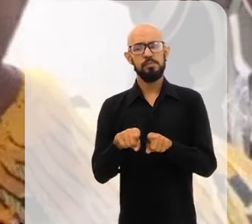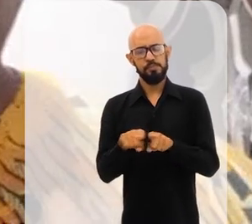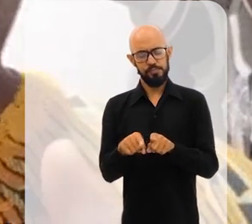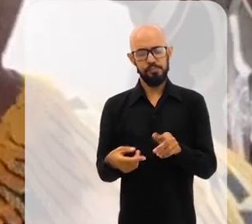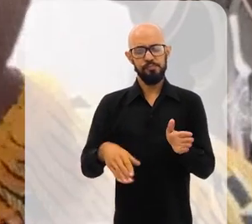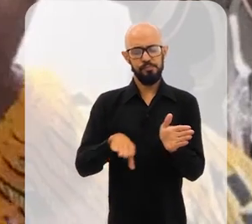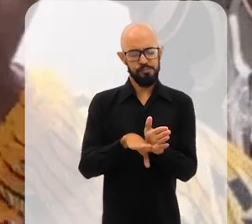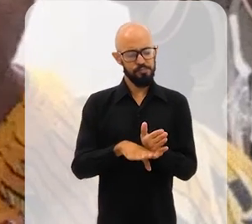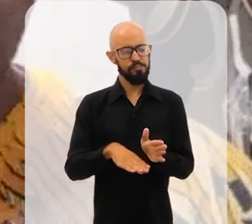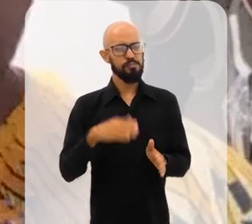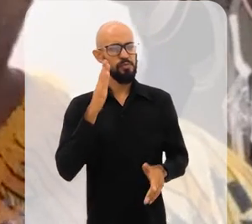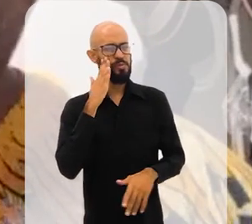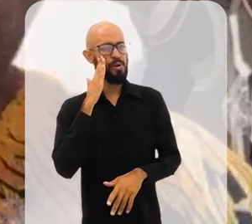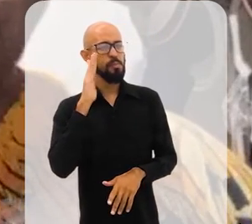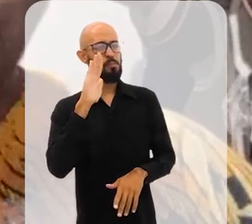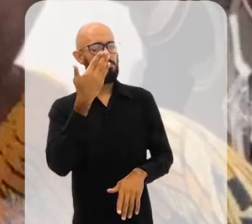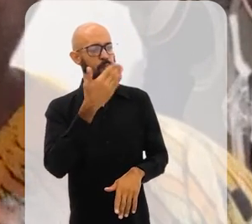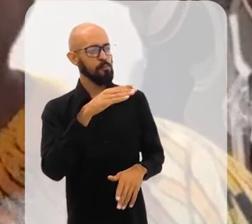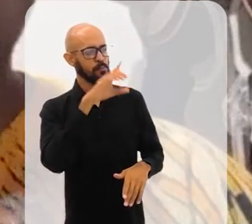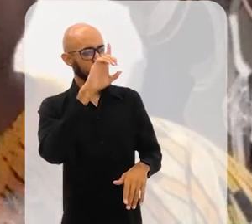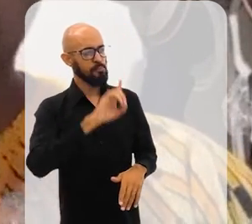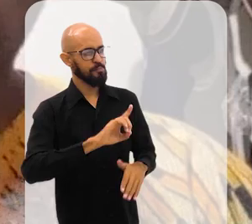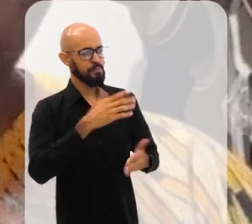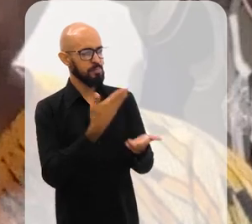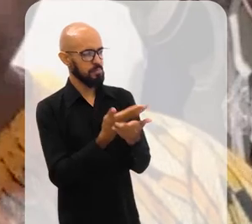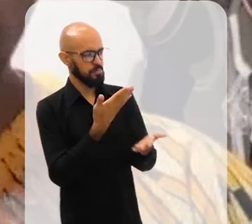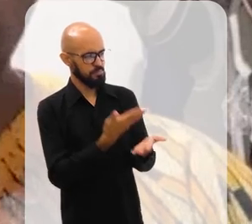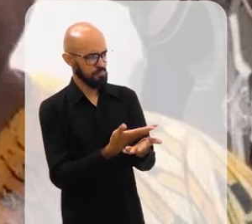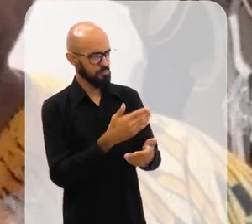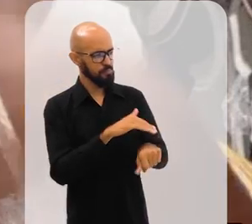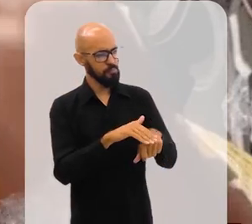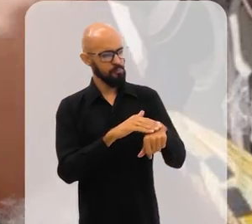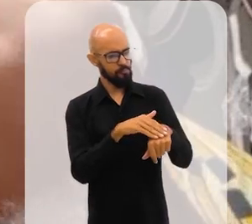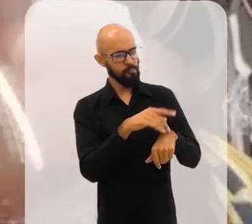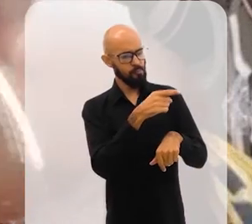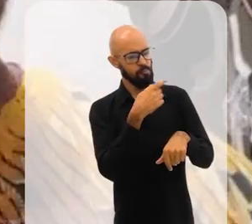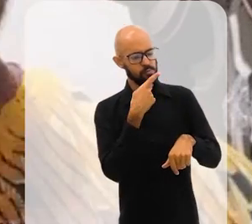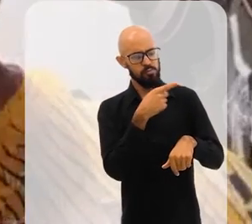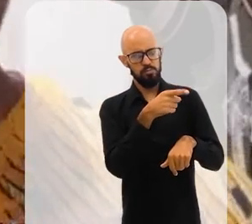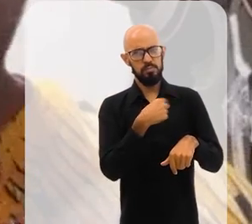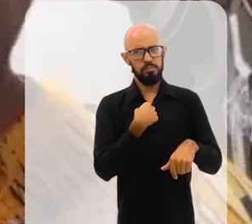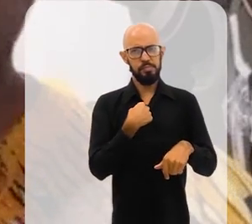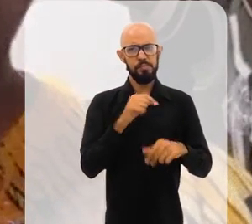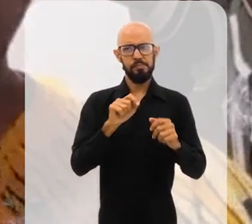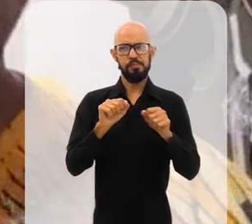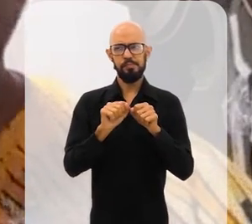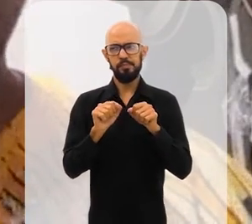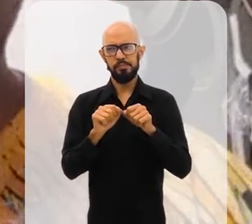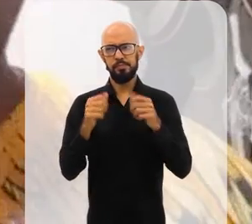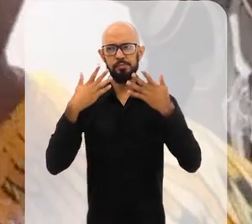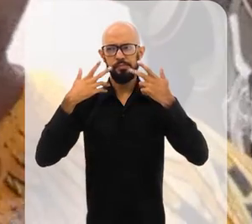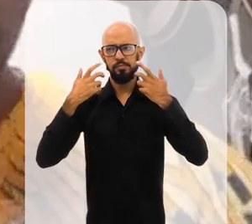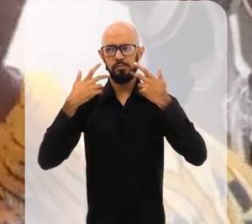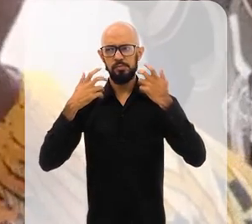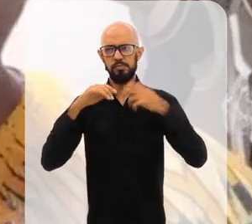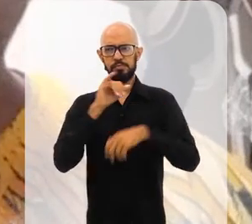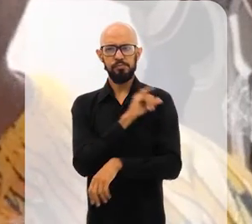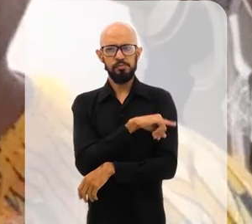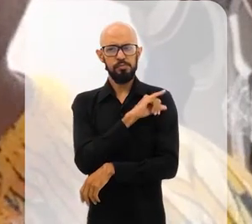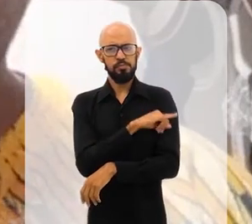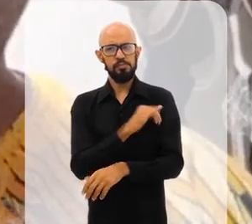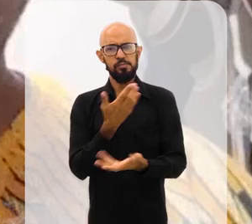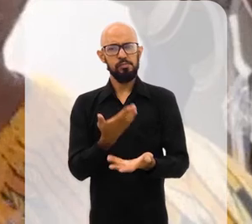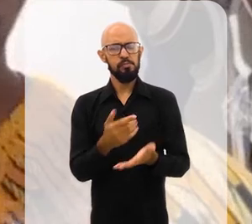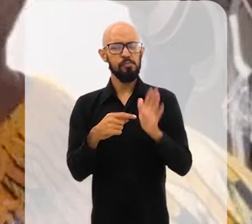também com a minha boa cara de pau na direção da escola, conversava, olha, estou fazendo teatro no Rio, quero trazer um pouco